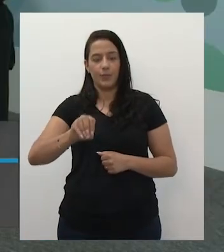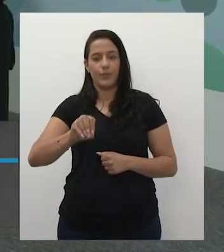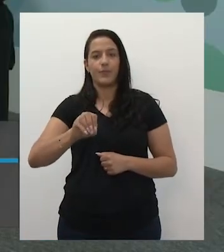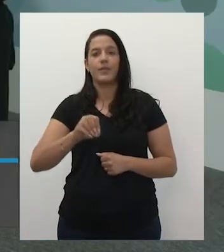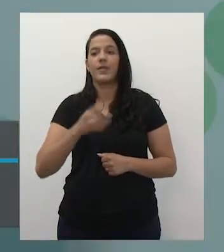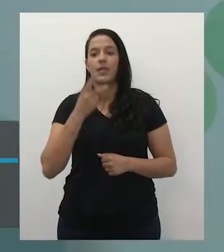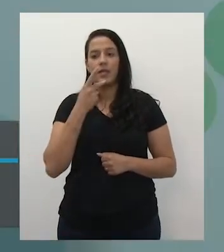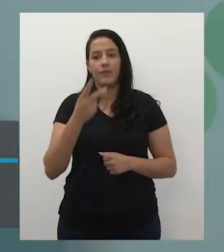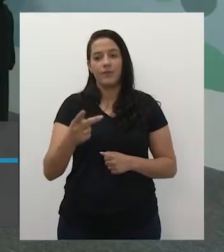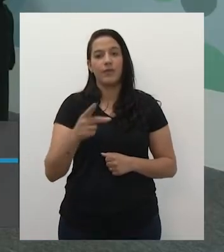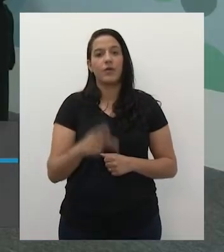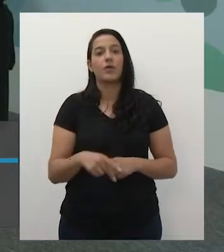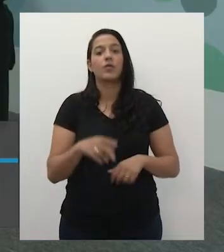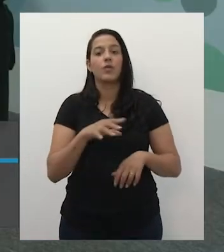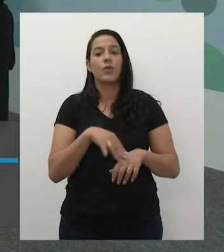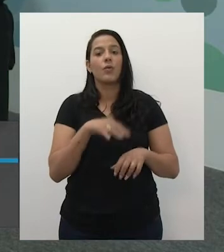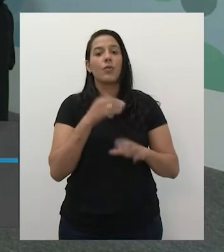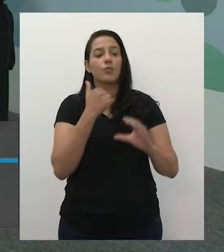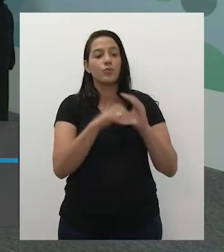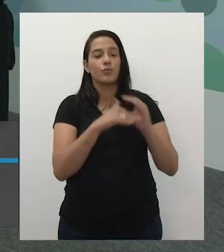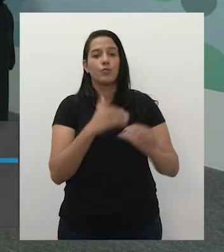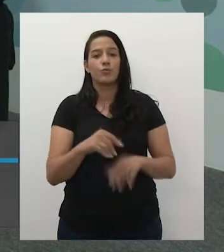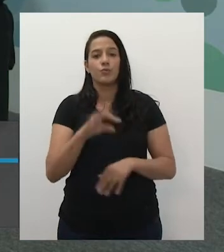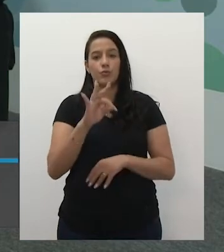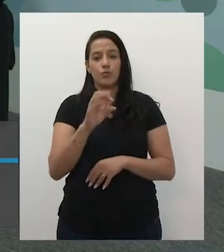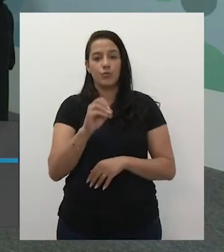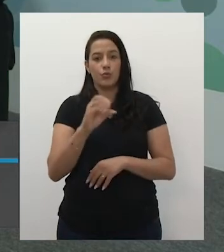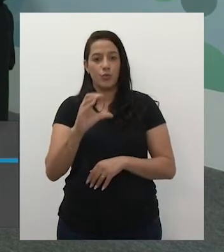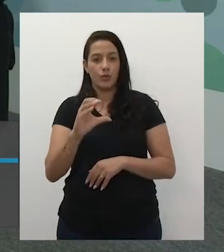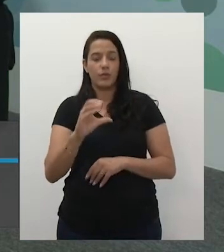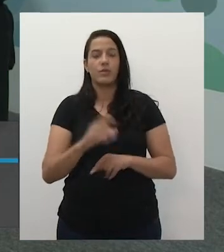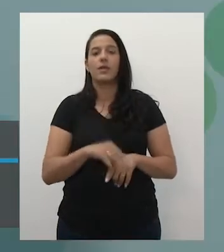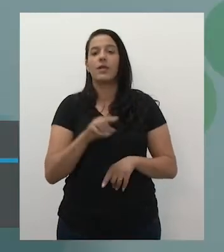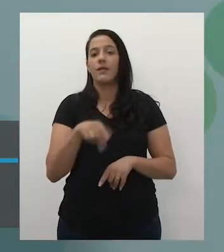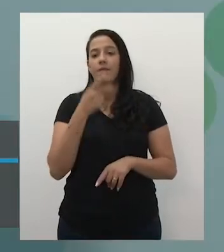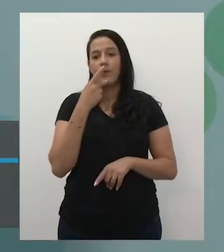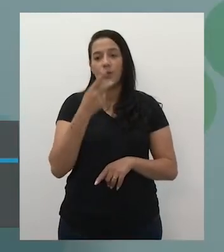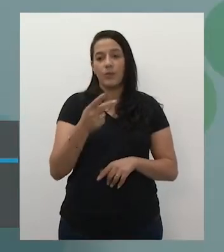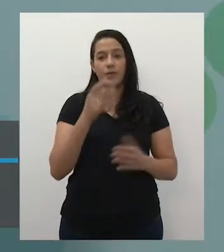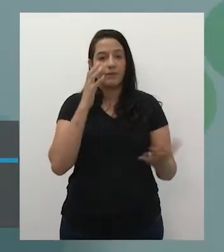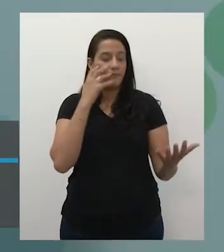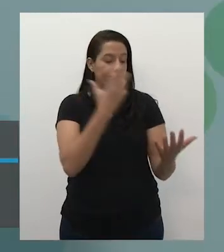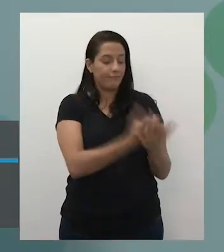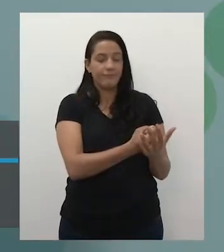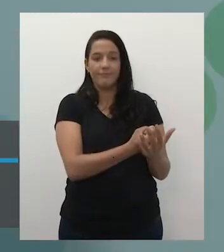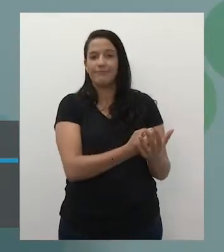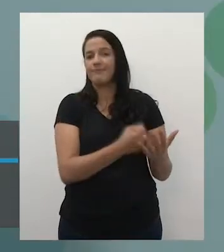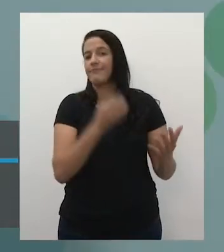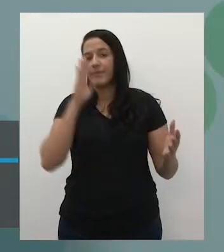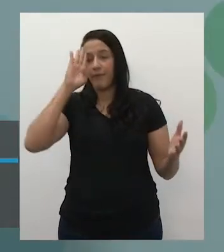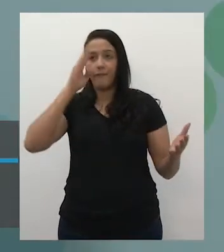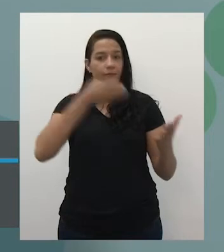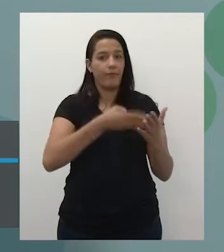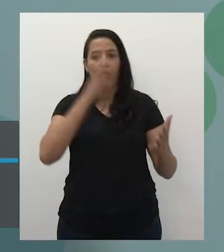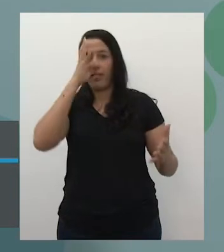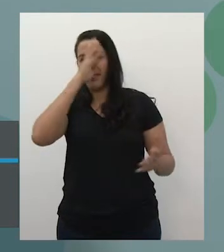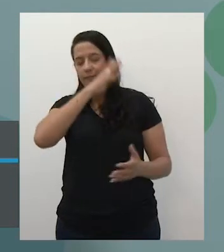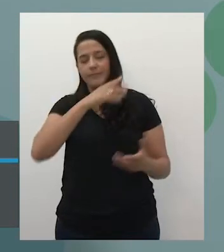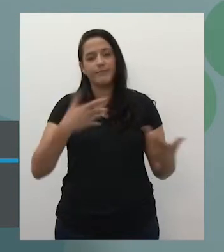errado, ele diz que o replanejamento é imprescindível, né? E também houve uma fala aqui em que o replanejamento é